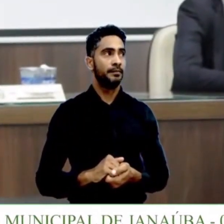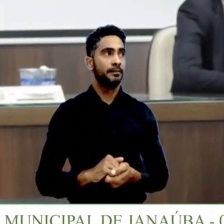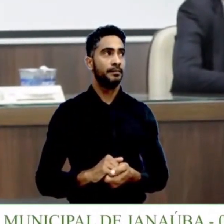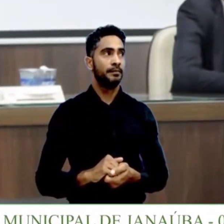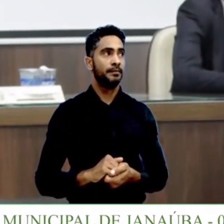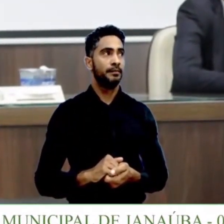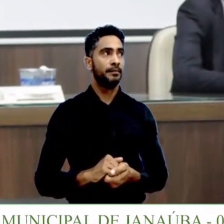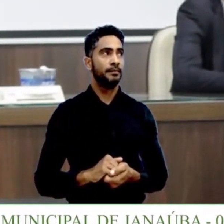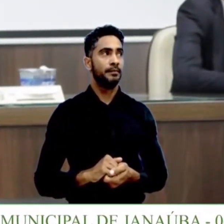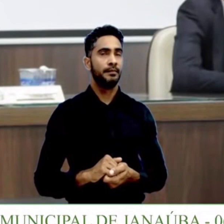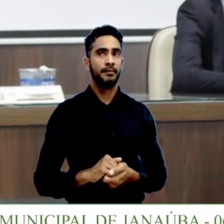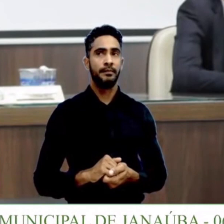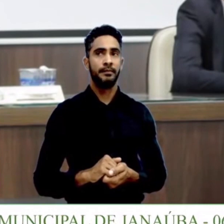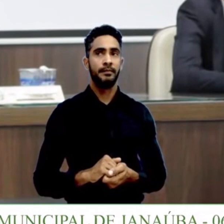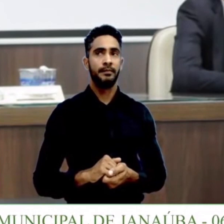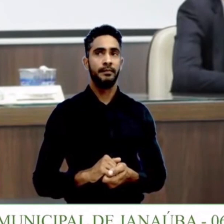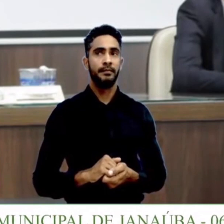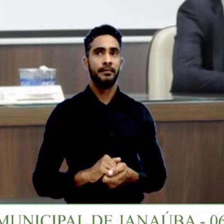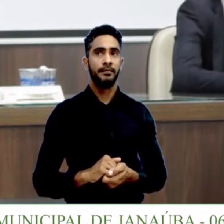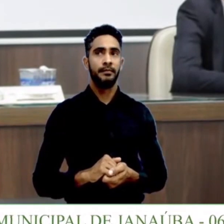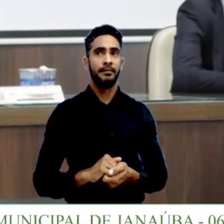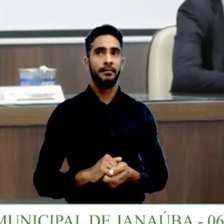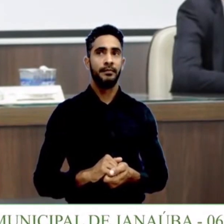Pois não, Marilé.